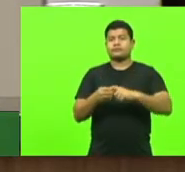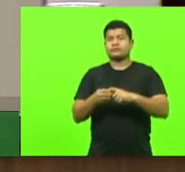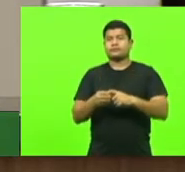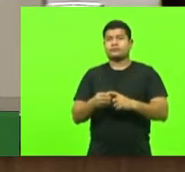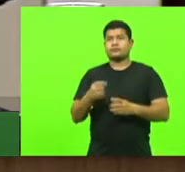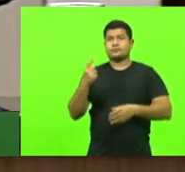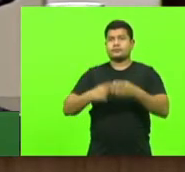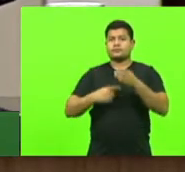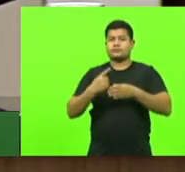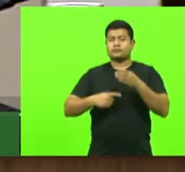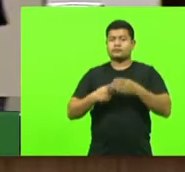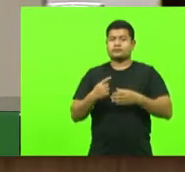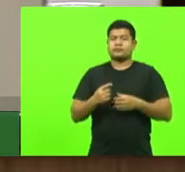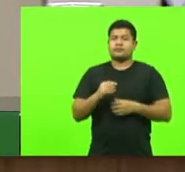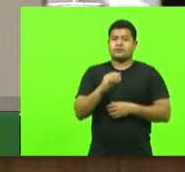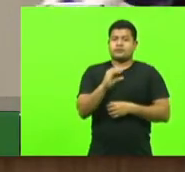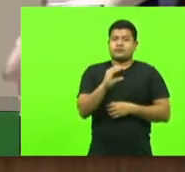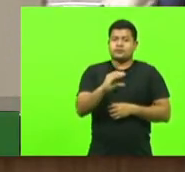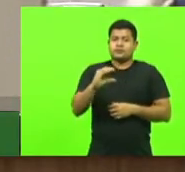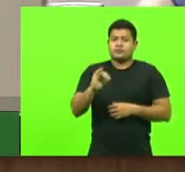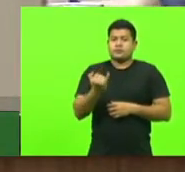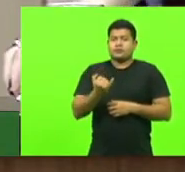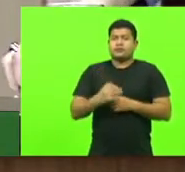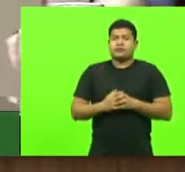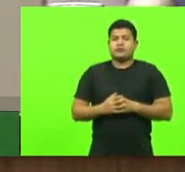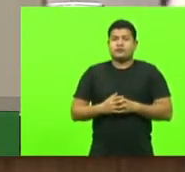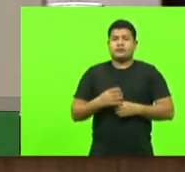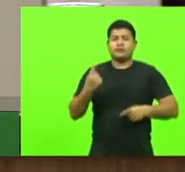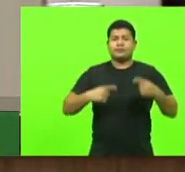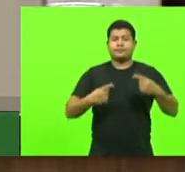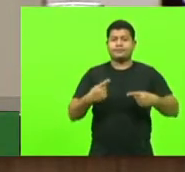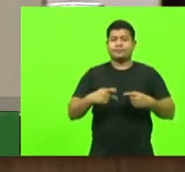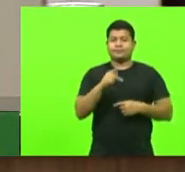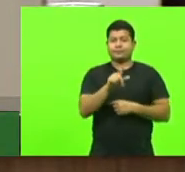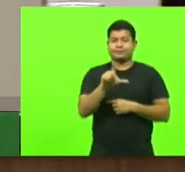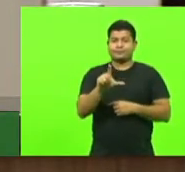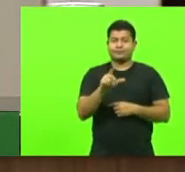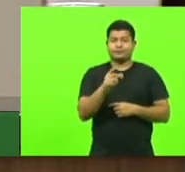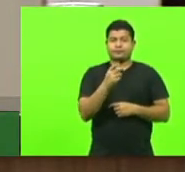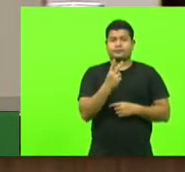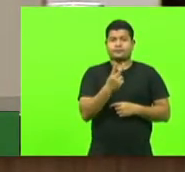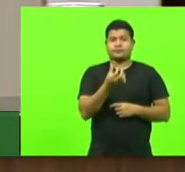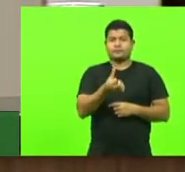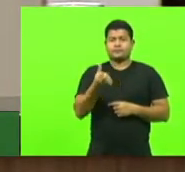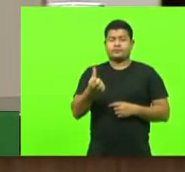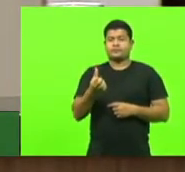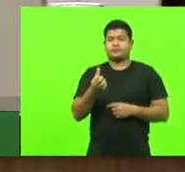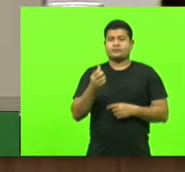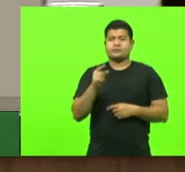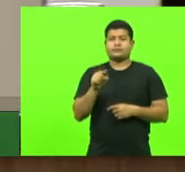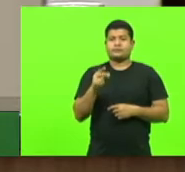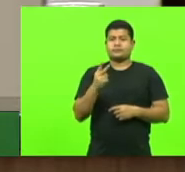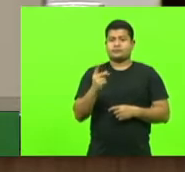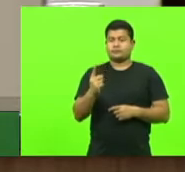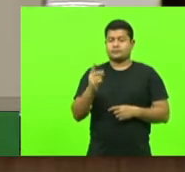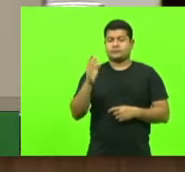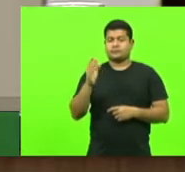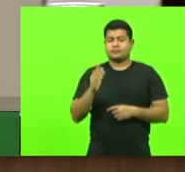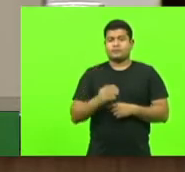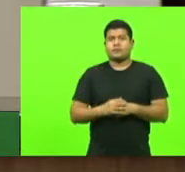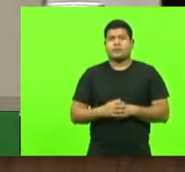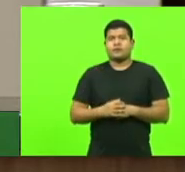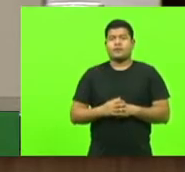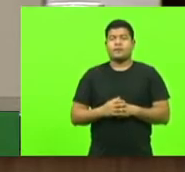Justiça. Em discussão, PL 266.3/2021, autor Governo do Estado, autoriza a cessão de uso de imóvel no município de